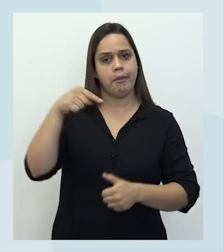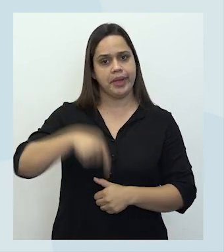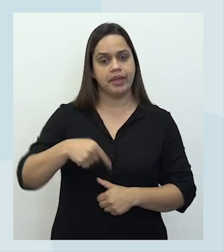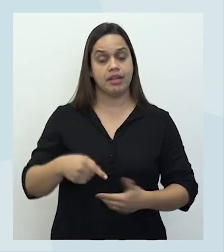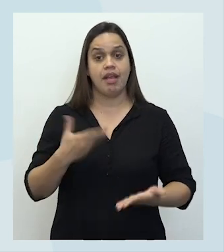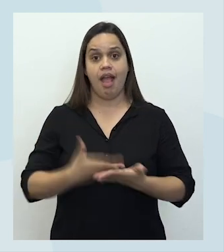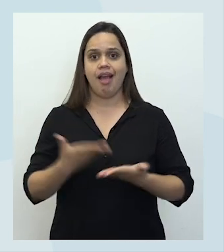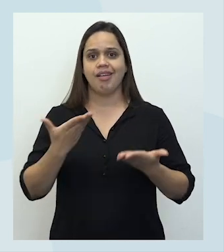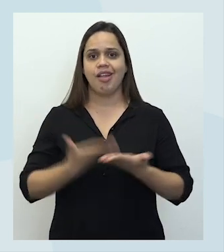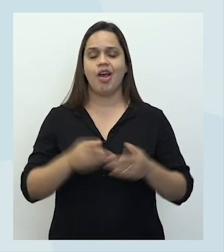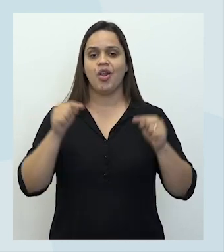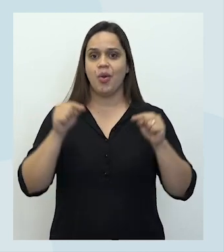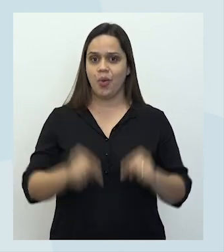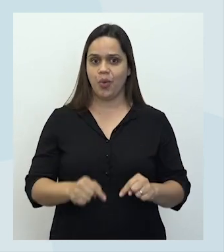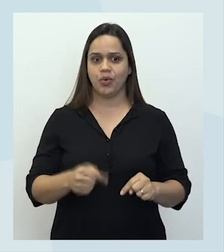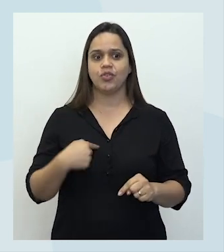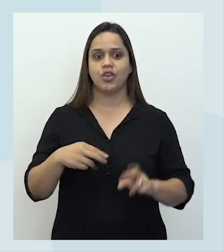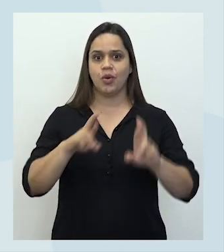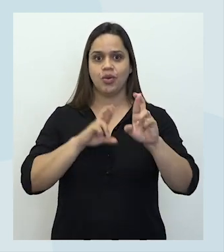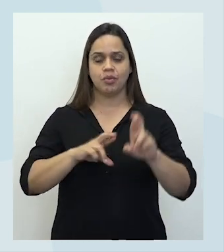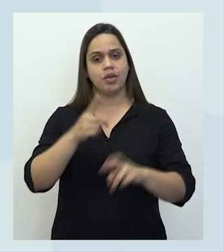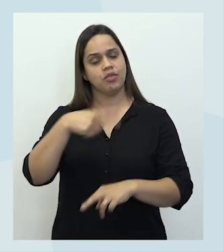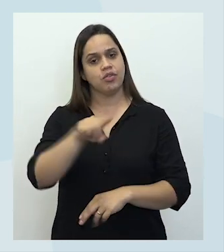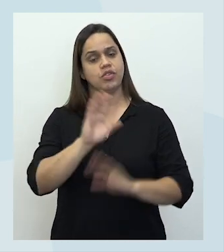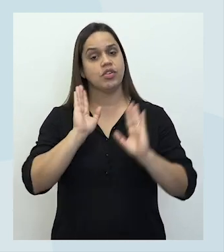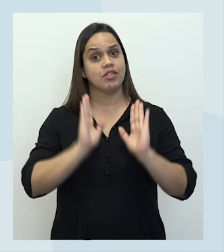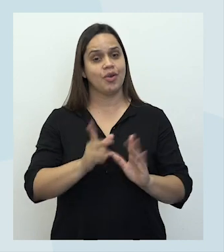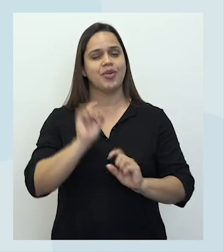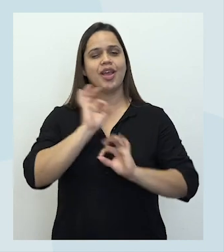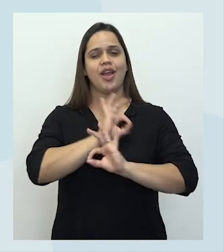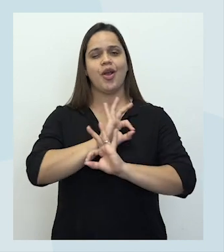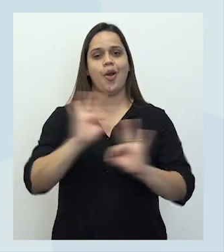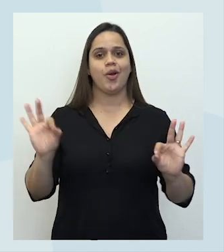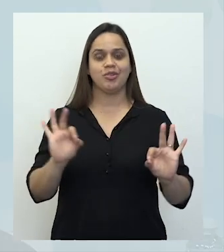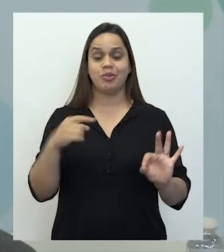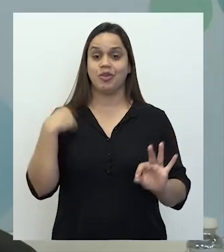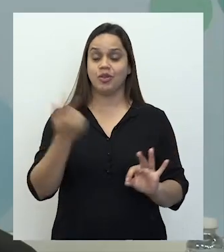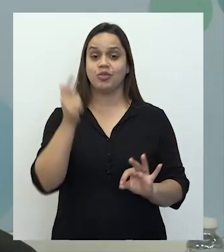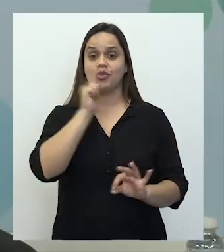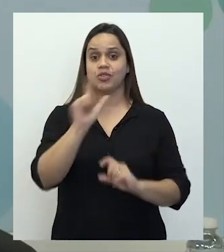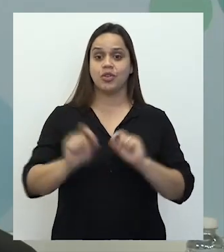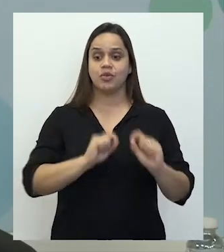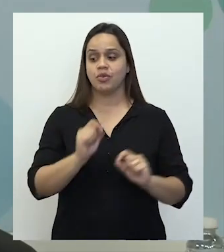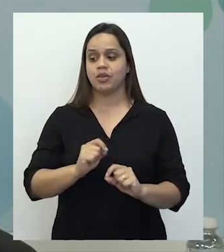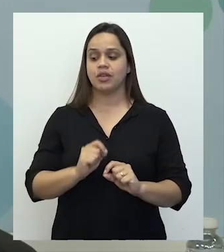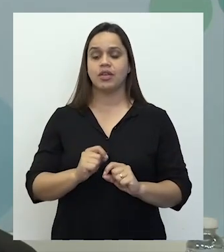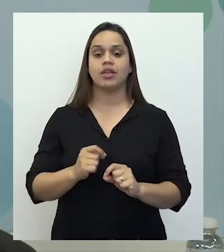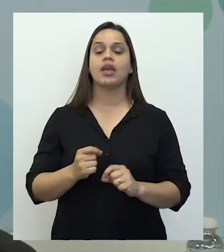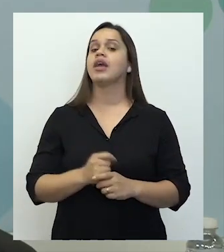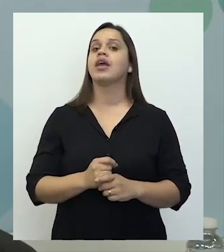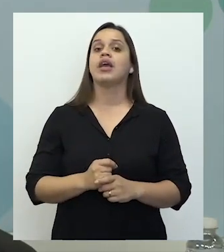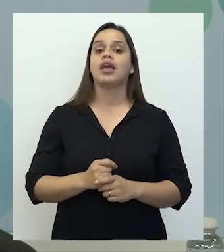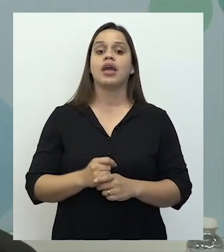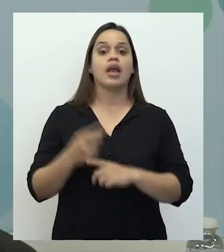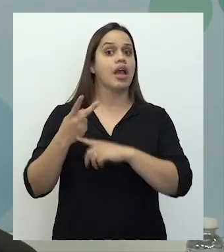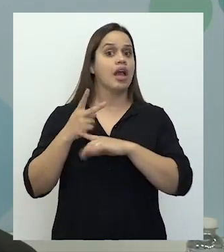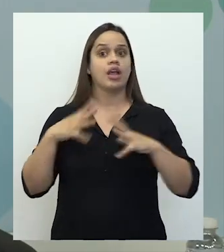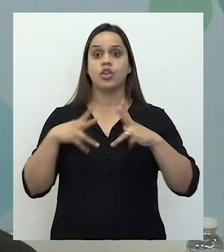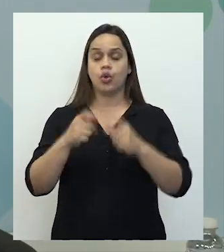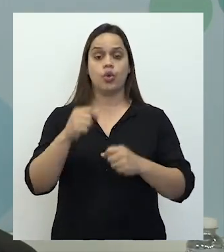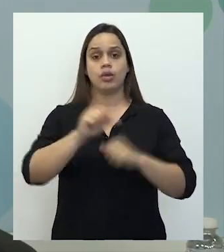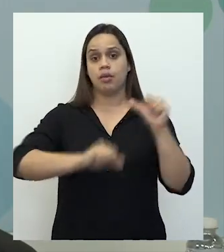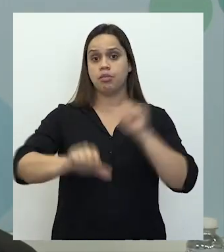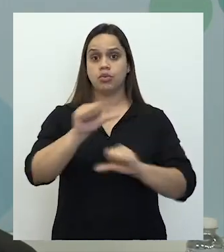Hoje, nessa aula, que eu espero aí que seja ótima, que a gente consiga colocar tudo, né, toda mudança